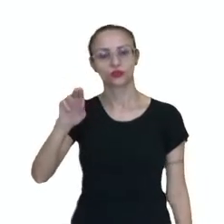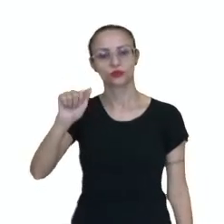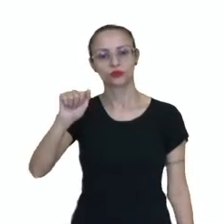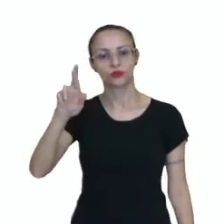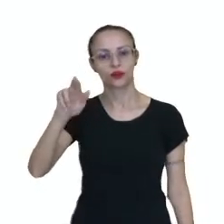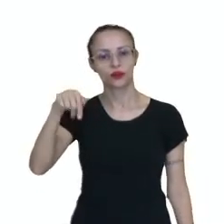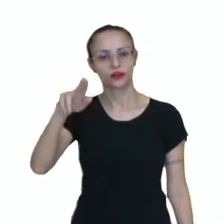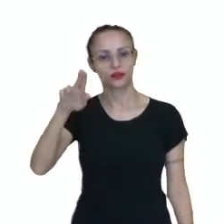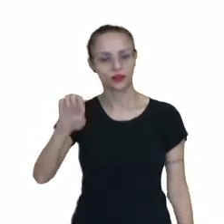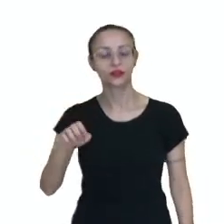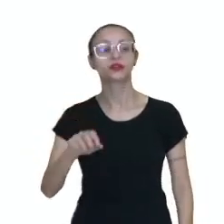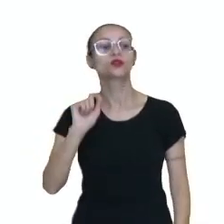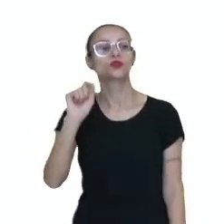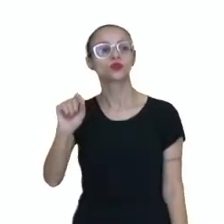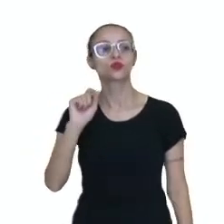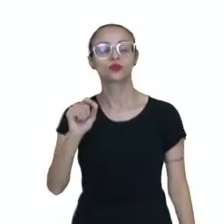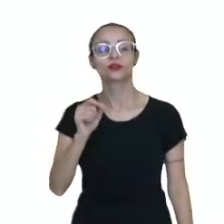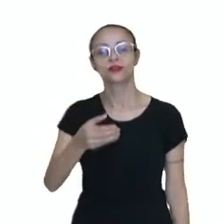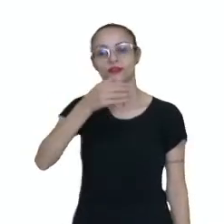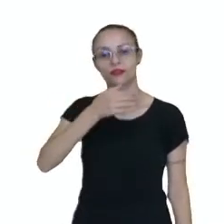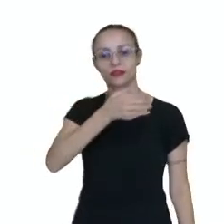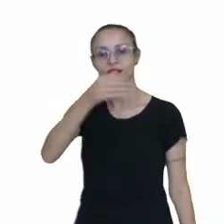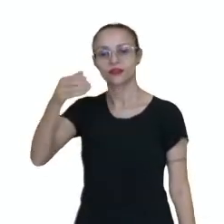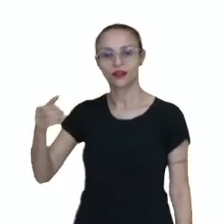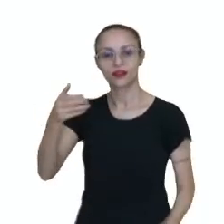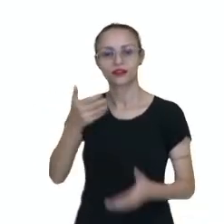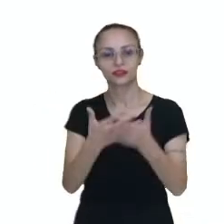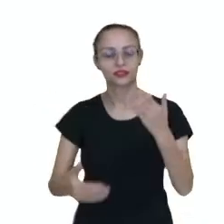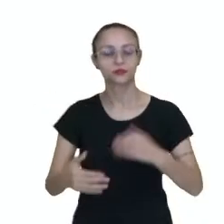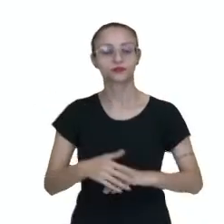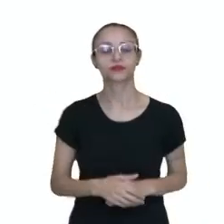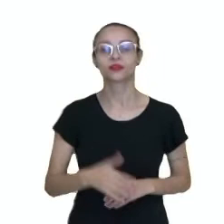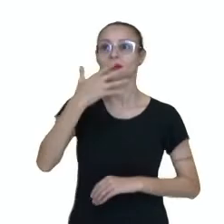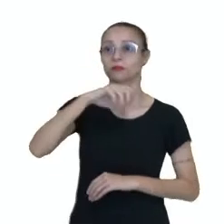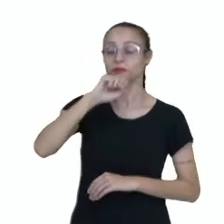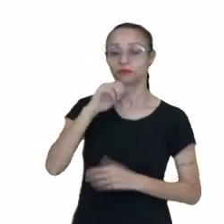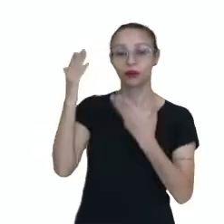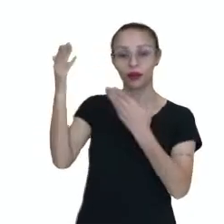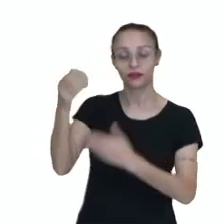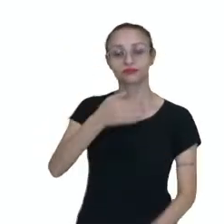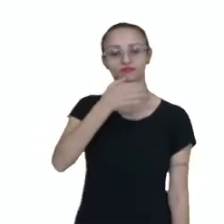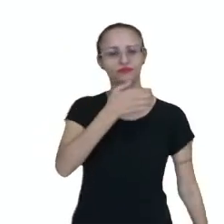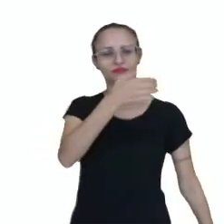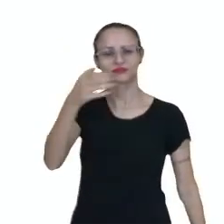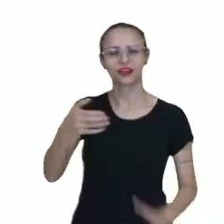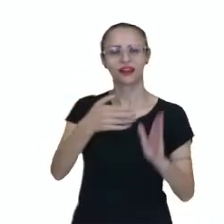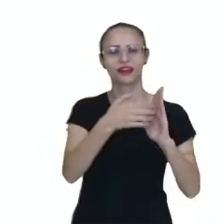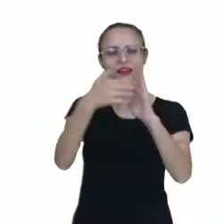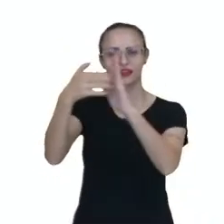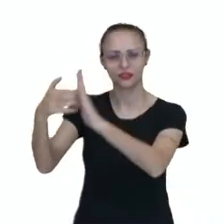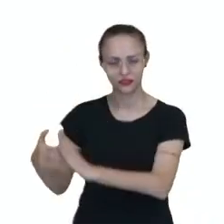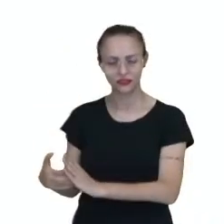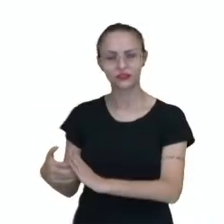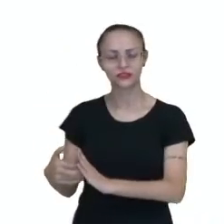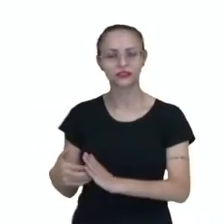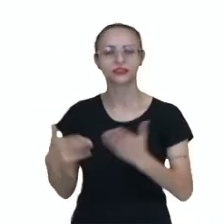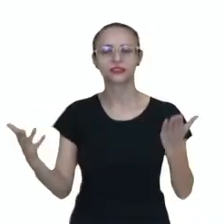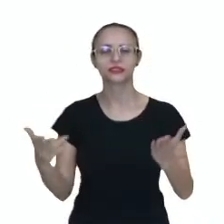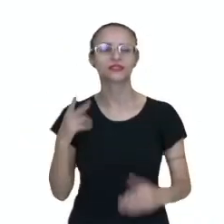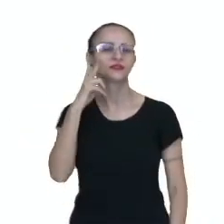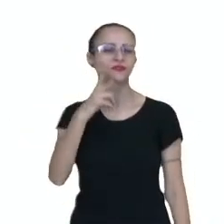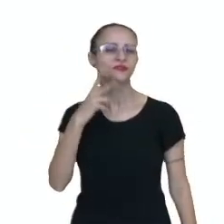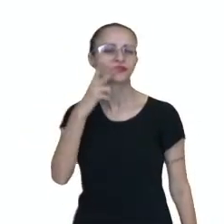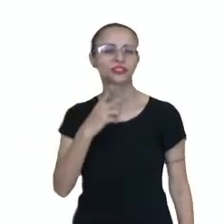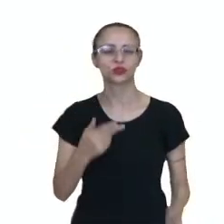Gilberto Gil, chamada Cálice, em que na letra ela diz aqui: Pai, afasta de mim esse cálice de vinho tinto